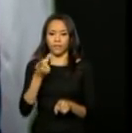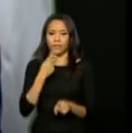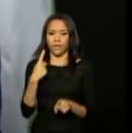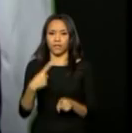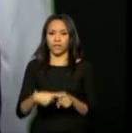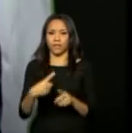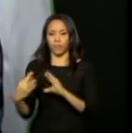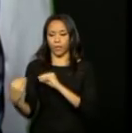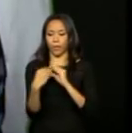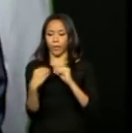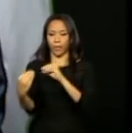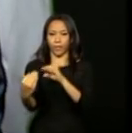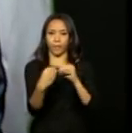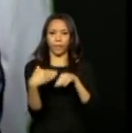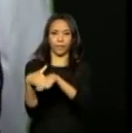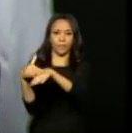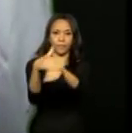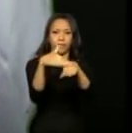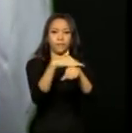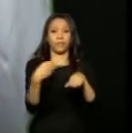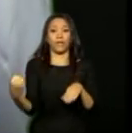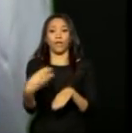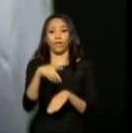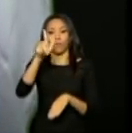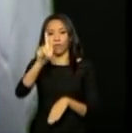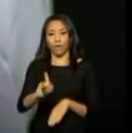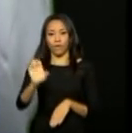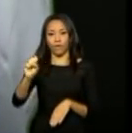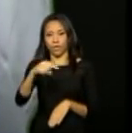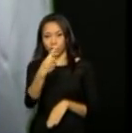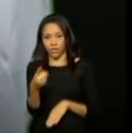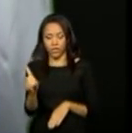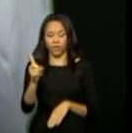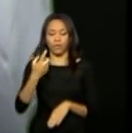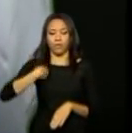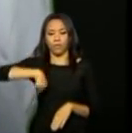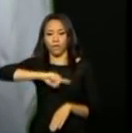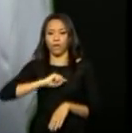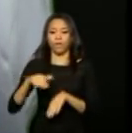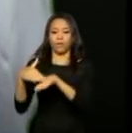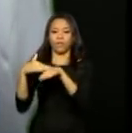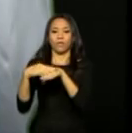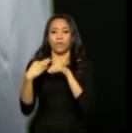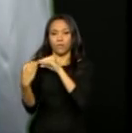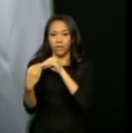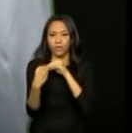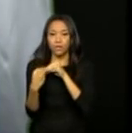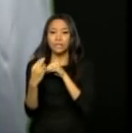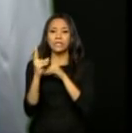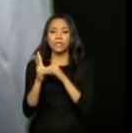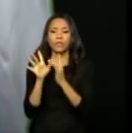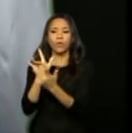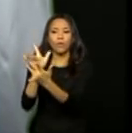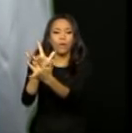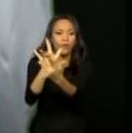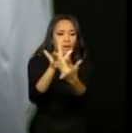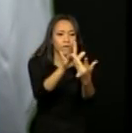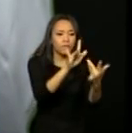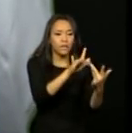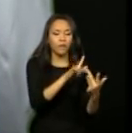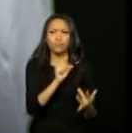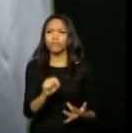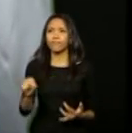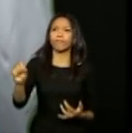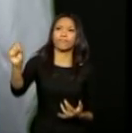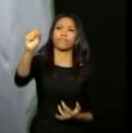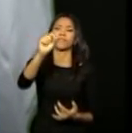interlocução que queremos estreitar na nova gestão. O nosso diálogo com as redes políticos, culturais e